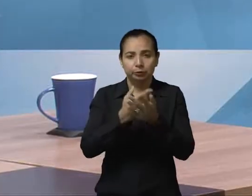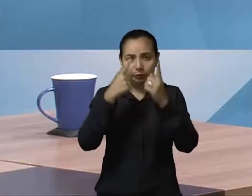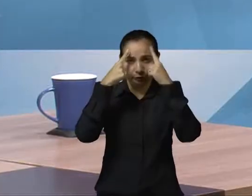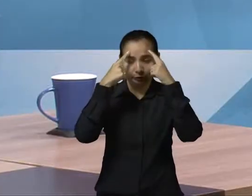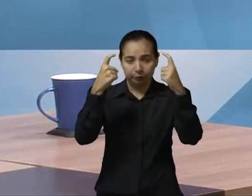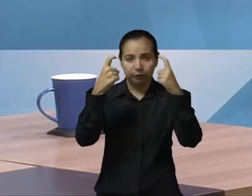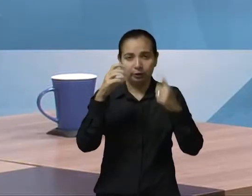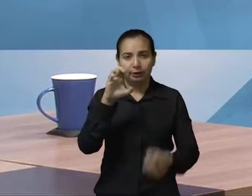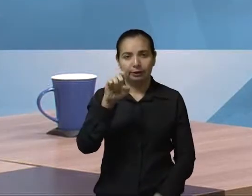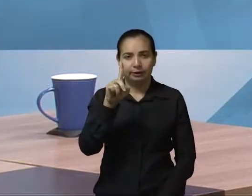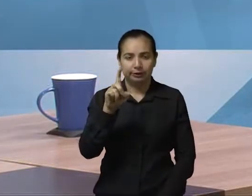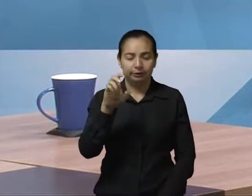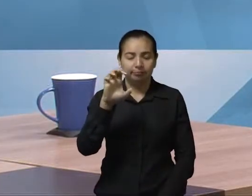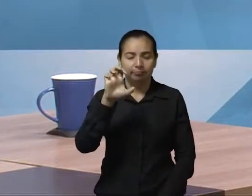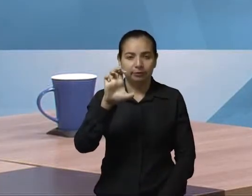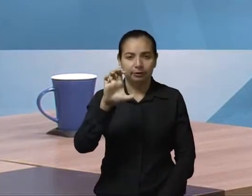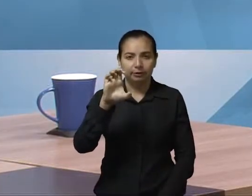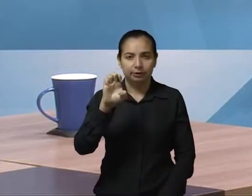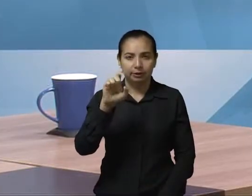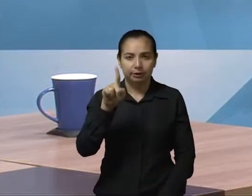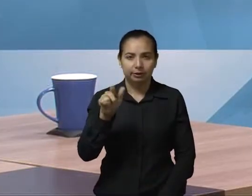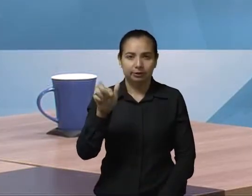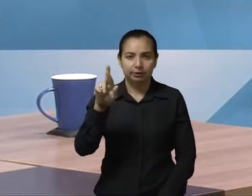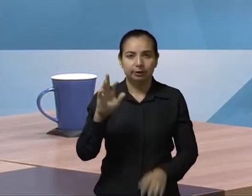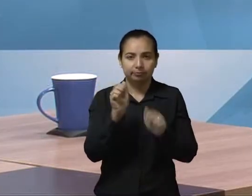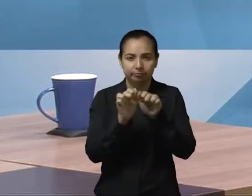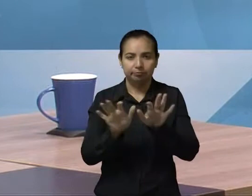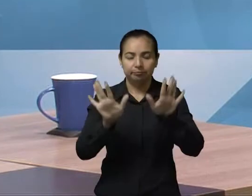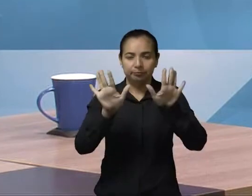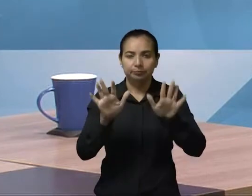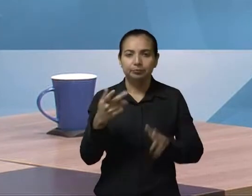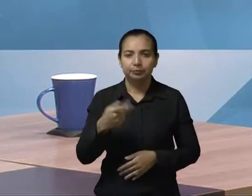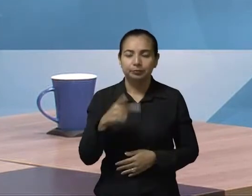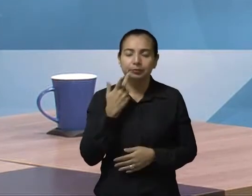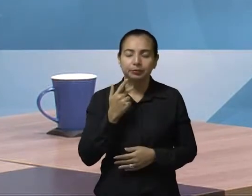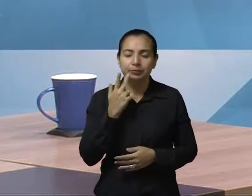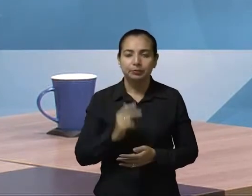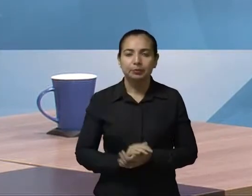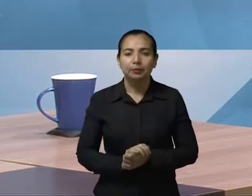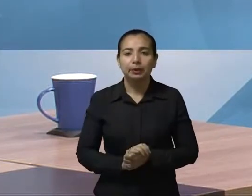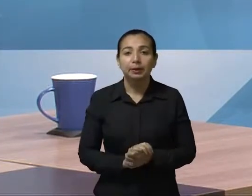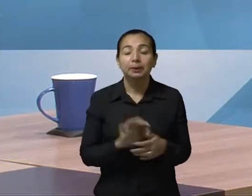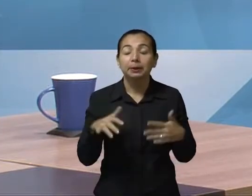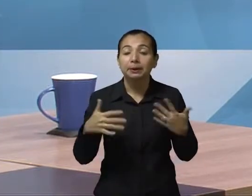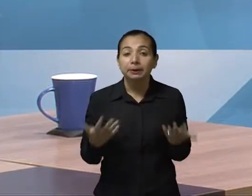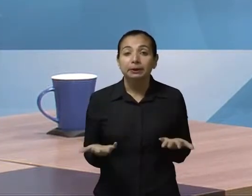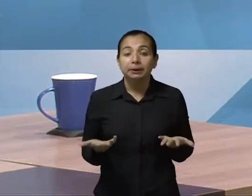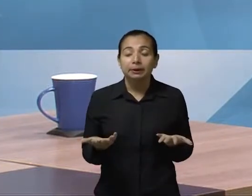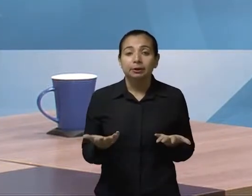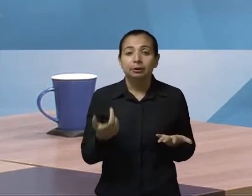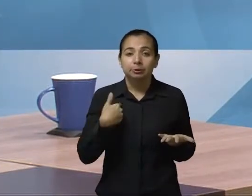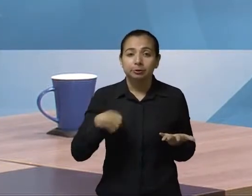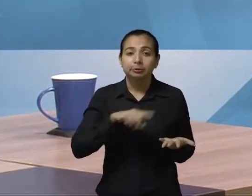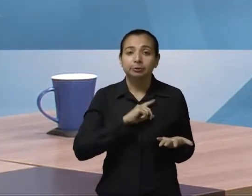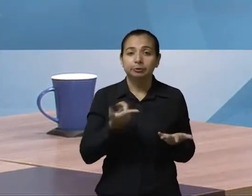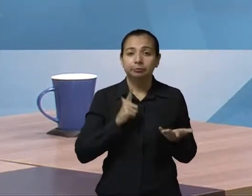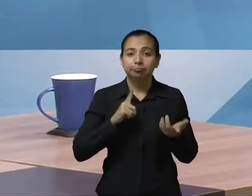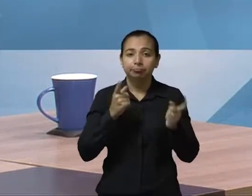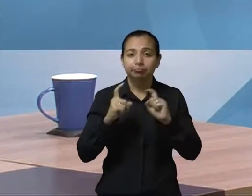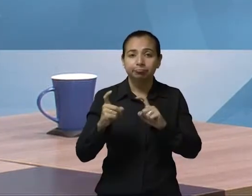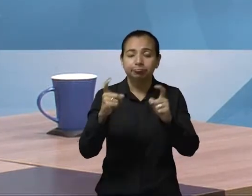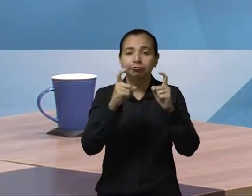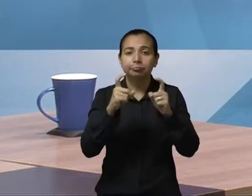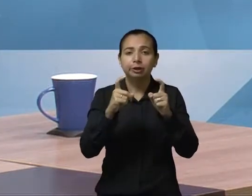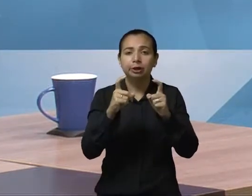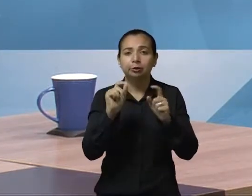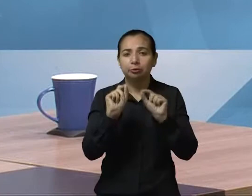professor César Barreira, da Universidade Federal do Ceará. Estamos discutindo aqui esse novo momento no Brasil que se